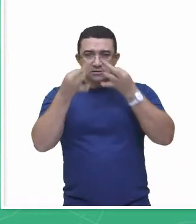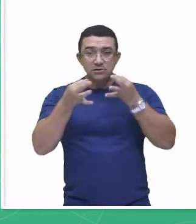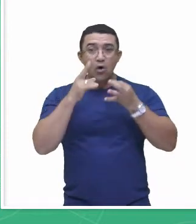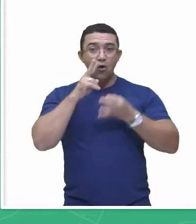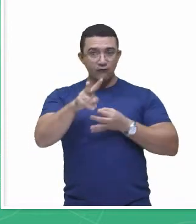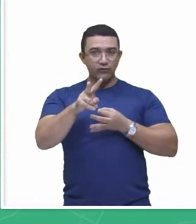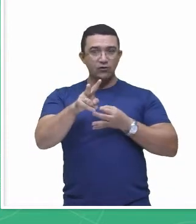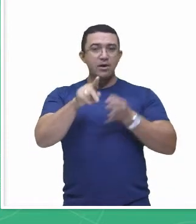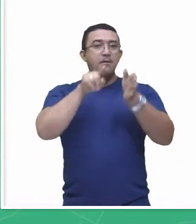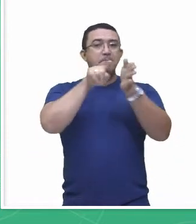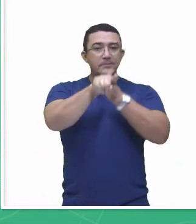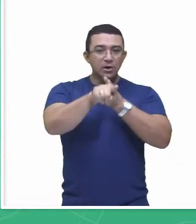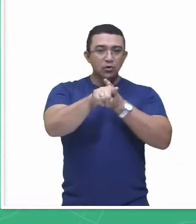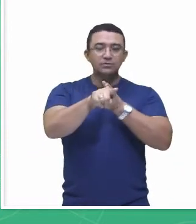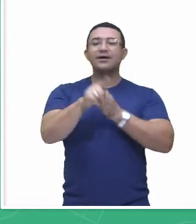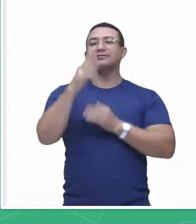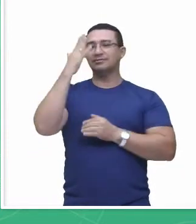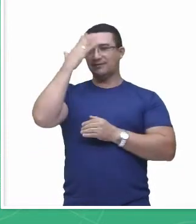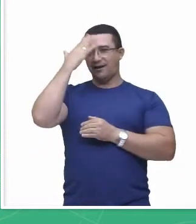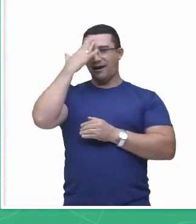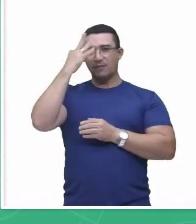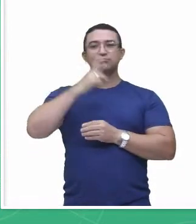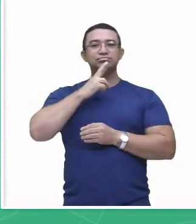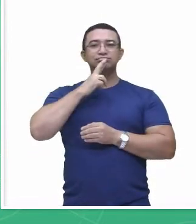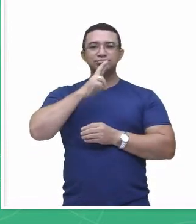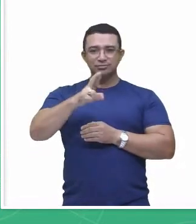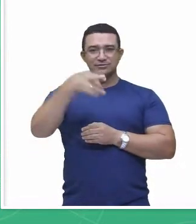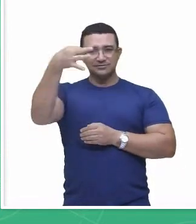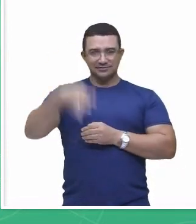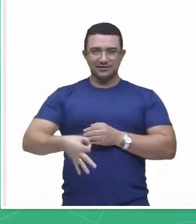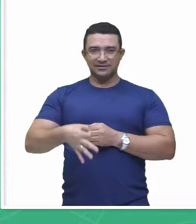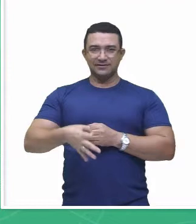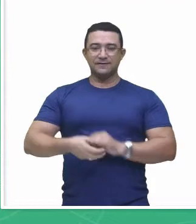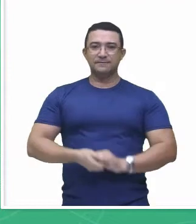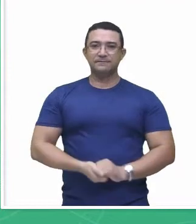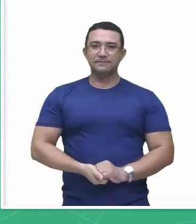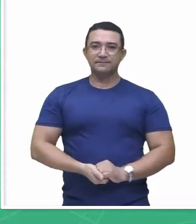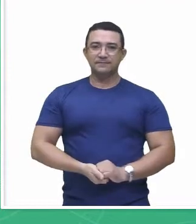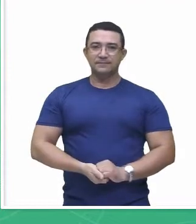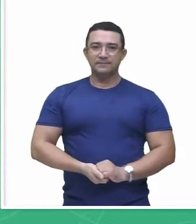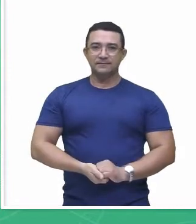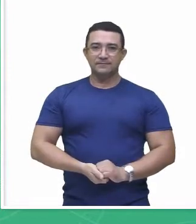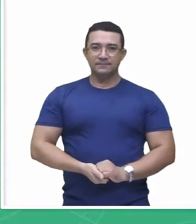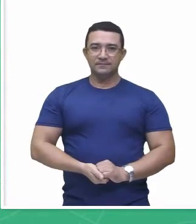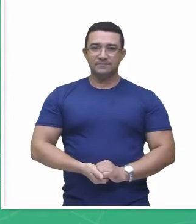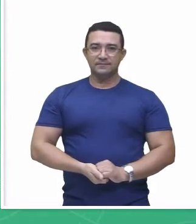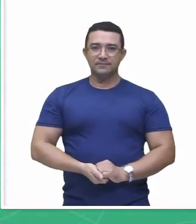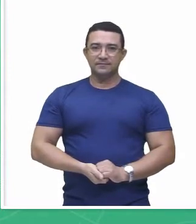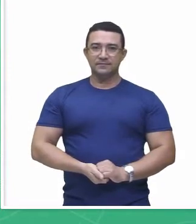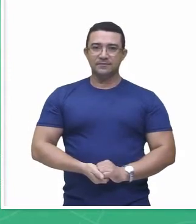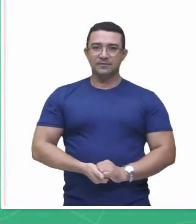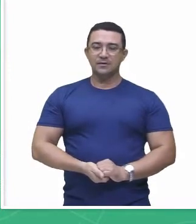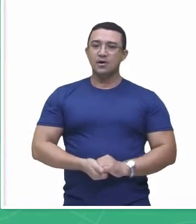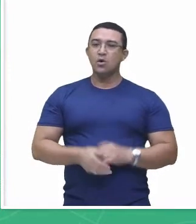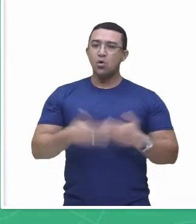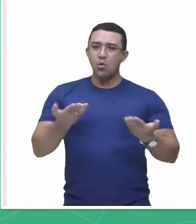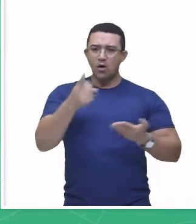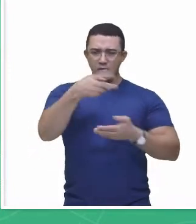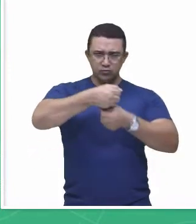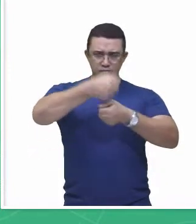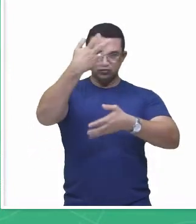no enunciado, vocês vão acertar essa aí também, certo? Vamos ver aí em qual alternativa vocês